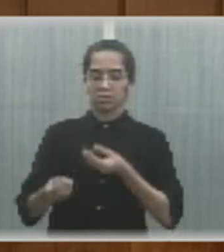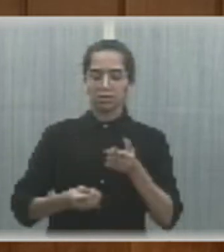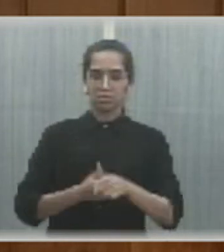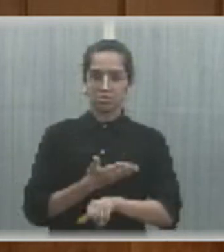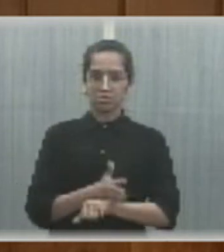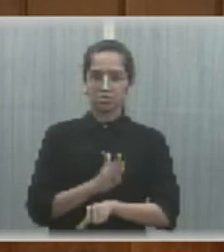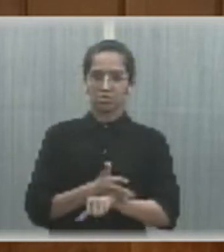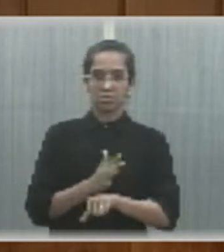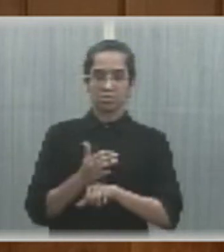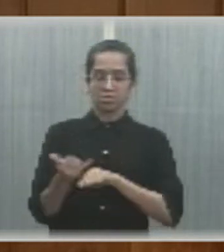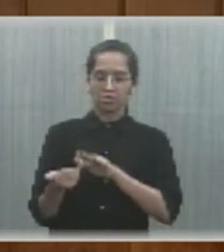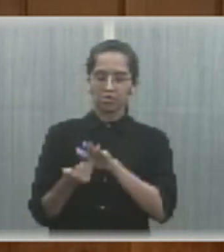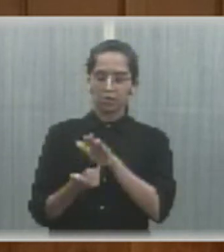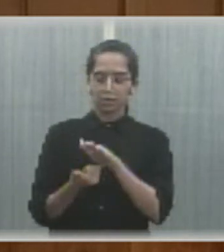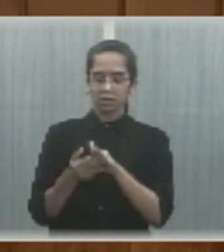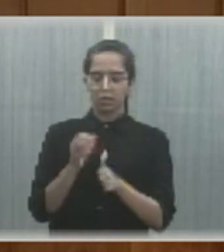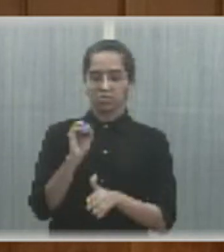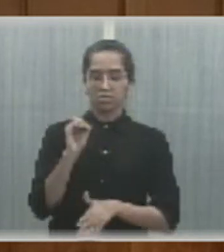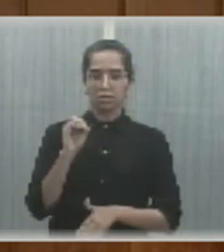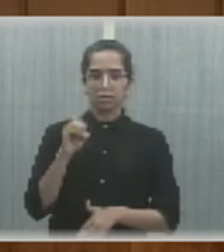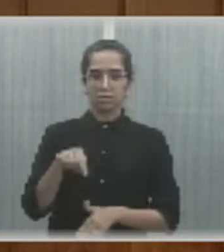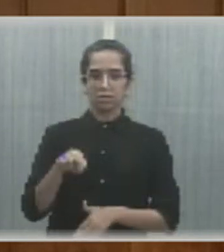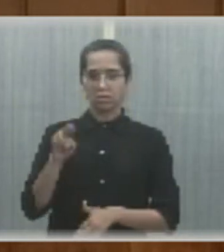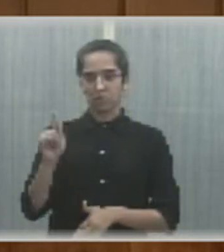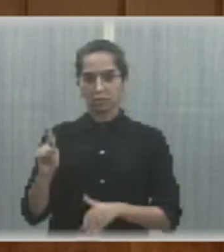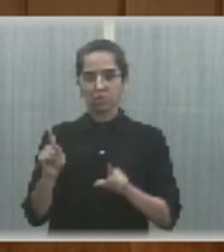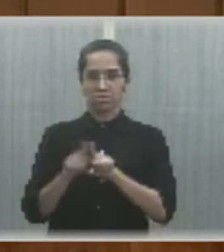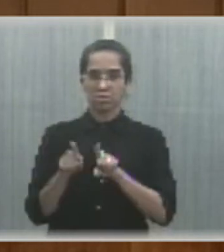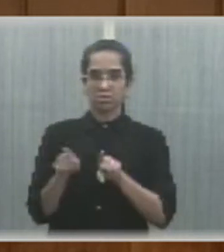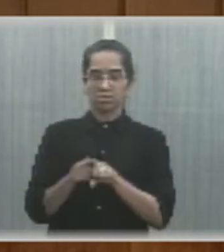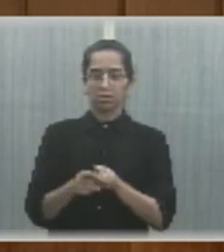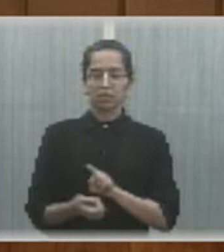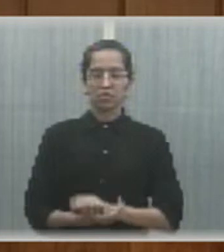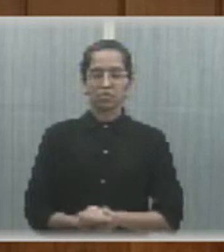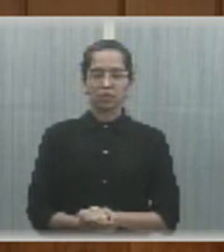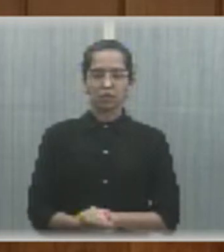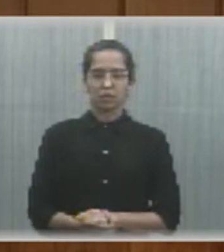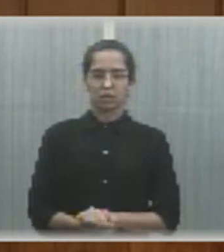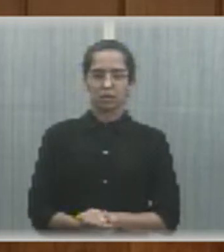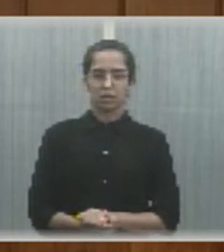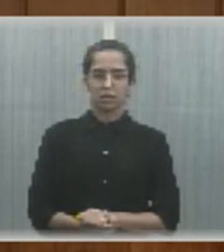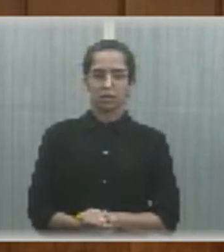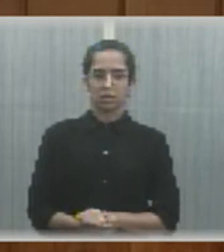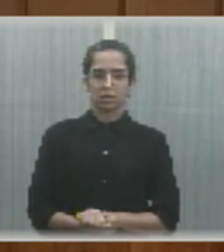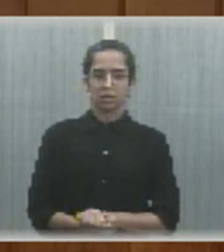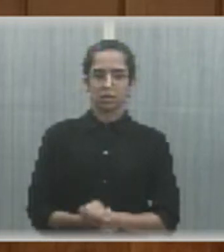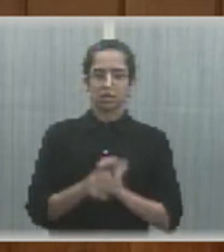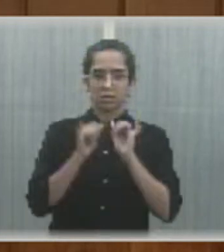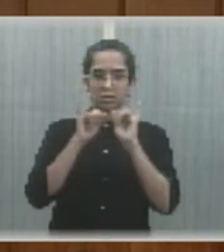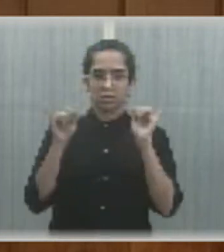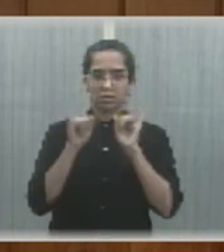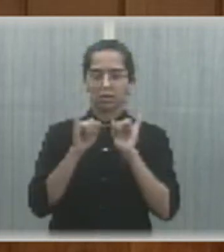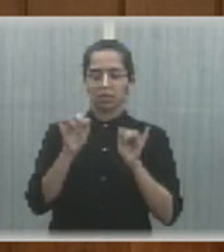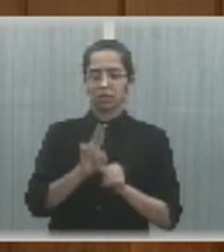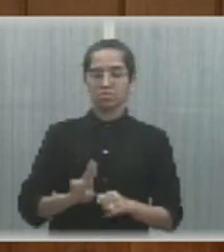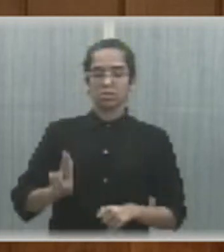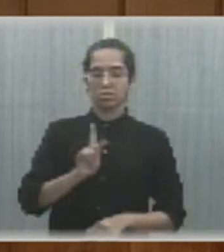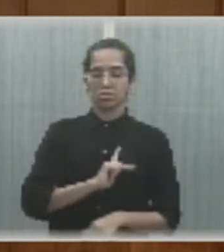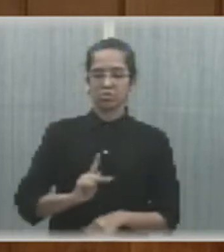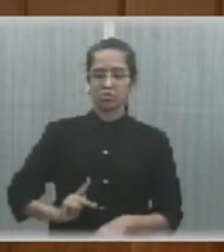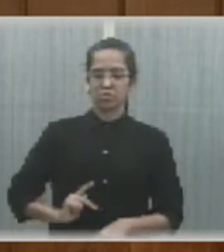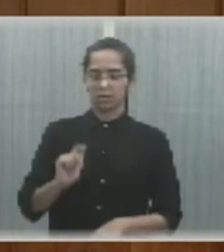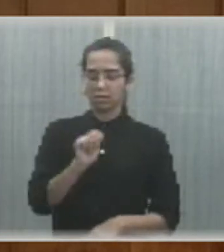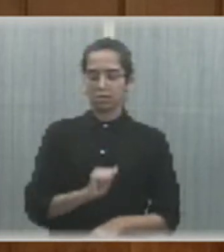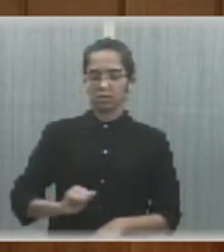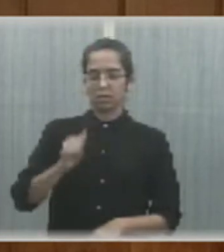como organizações sociais e da outras providências, e que reconhece de utilidade pública a Associação de